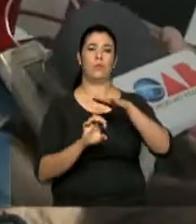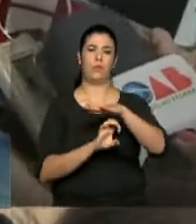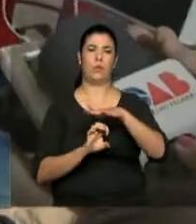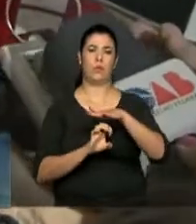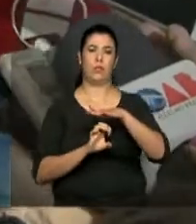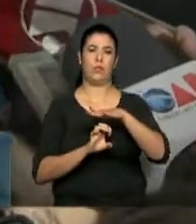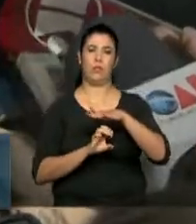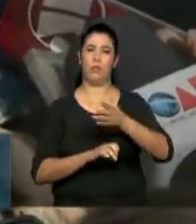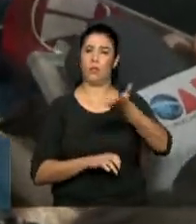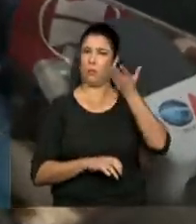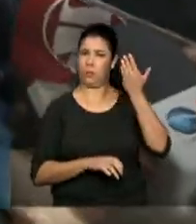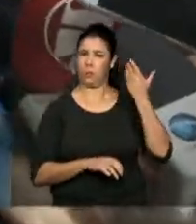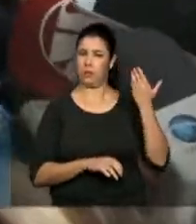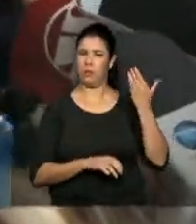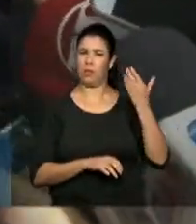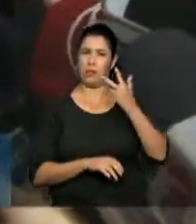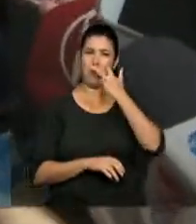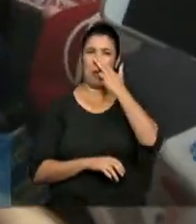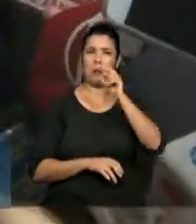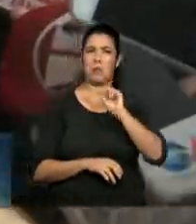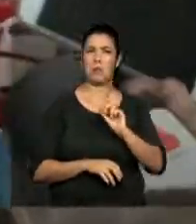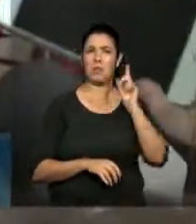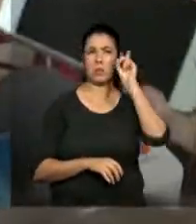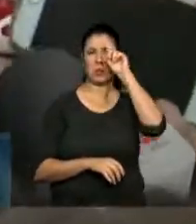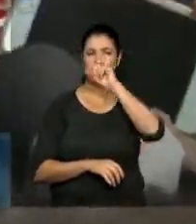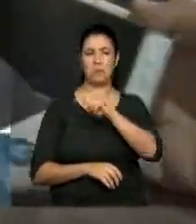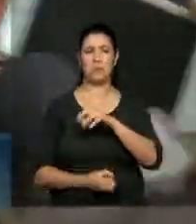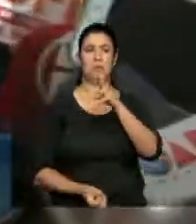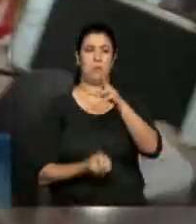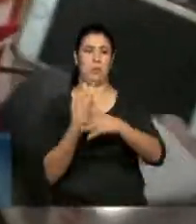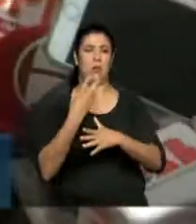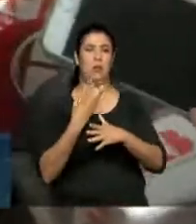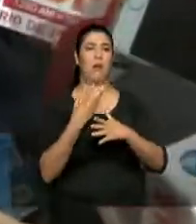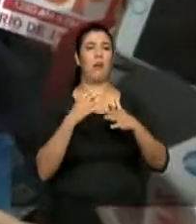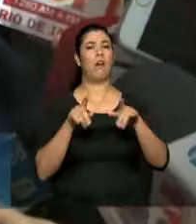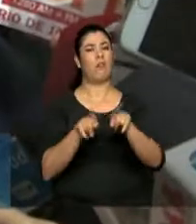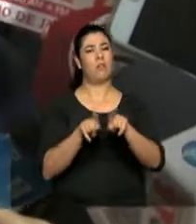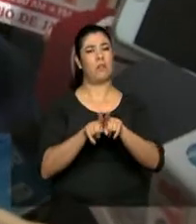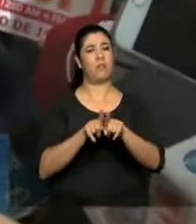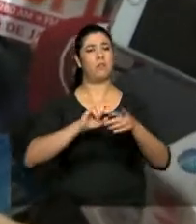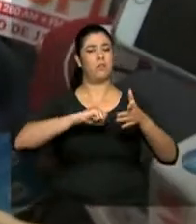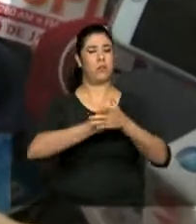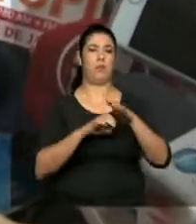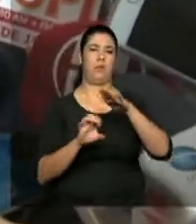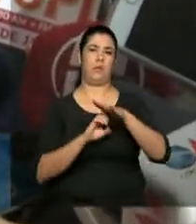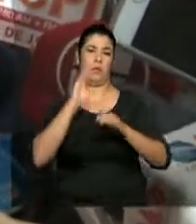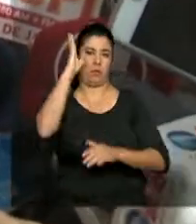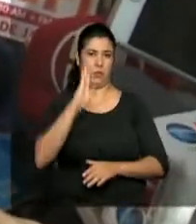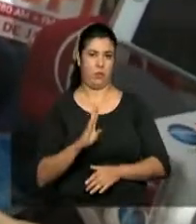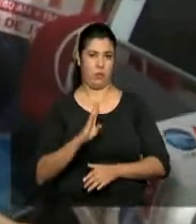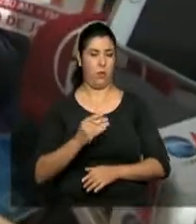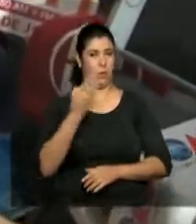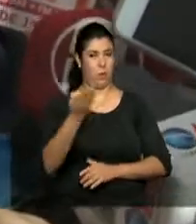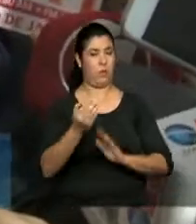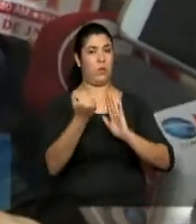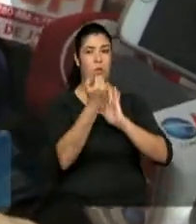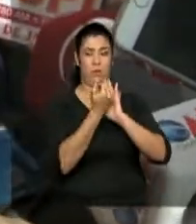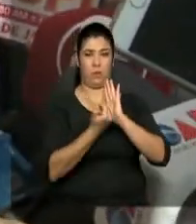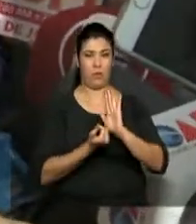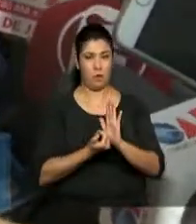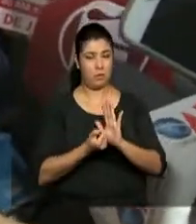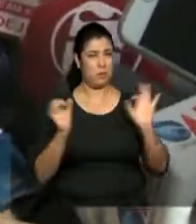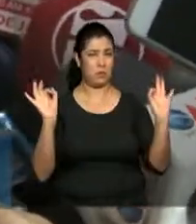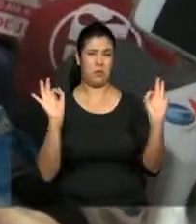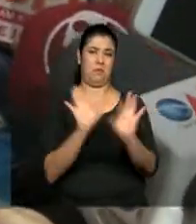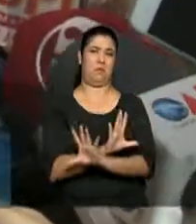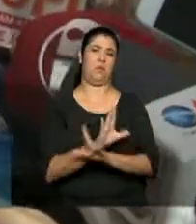empresas. Dizia-se que era difícil abrir uma empresa no Brasil, impossível fechar. Com isso, hoje, nós rompemos